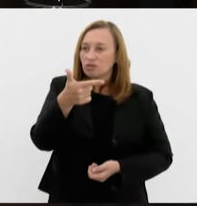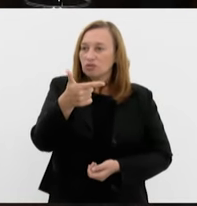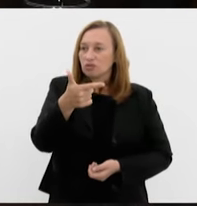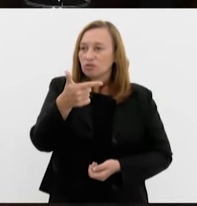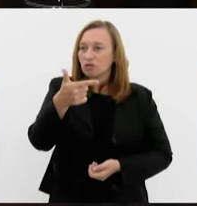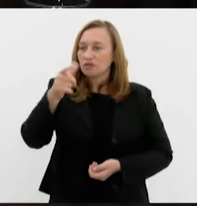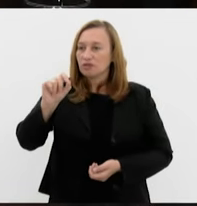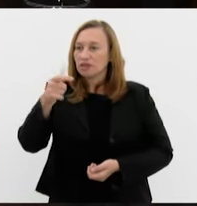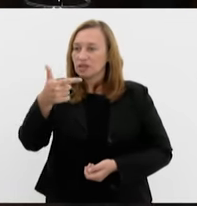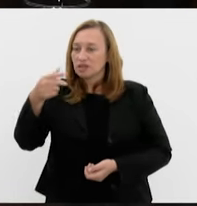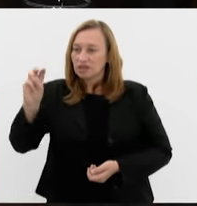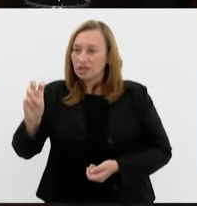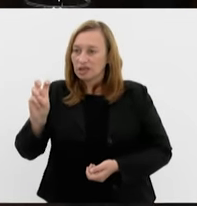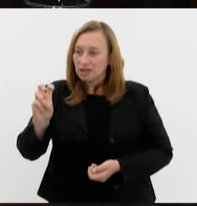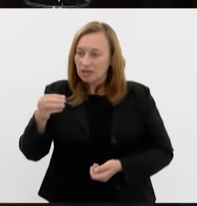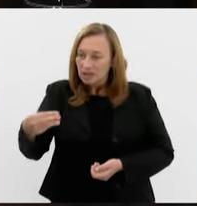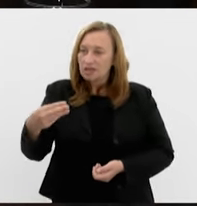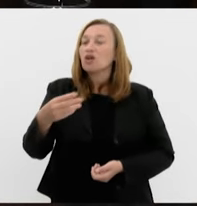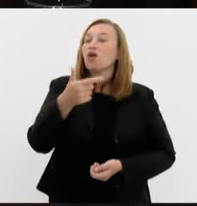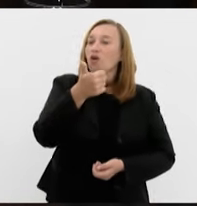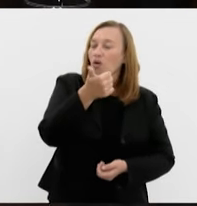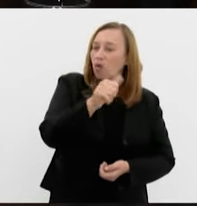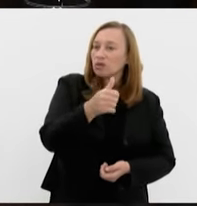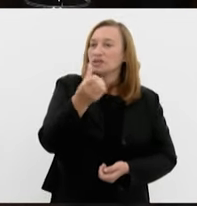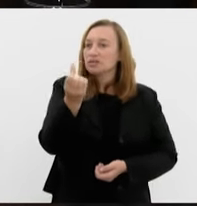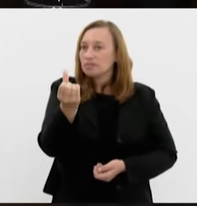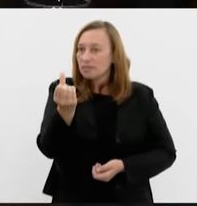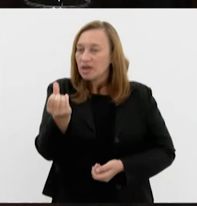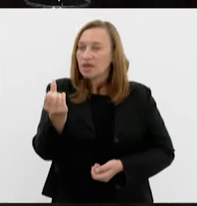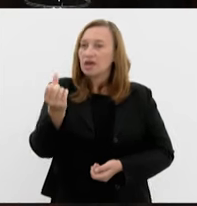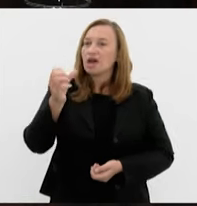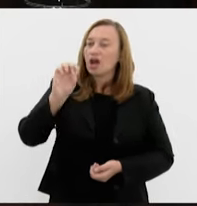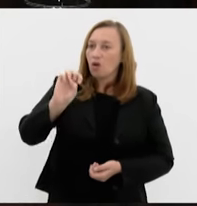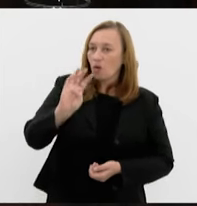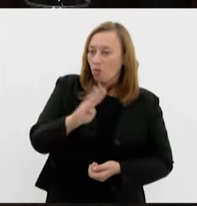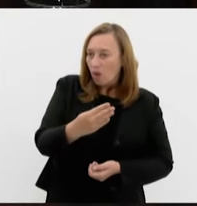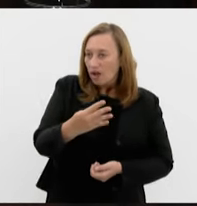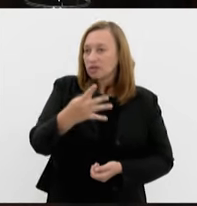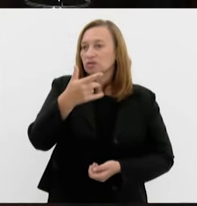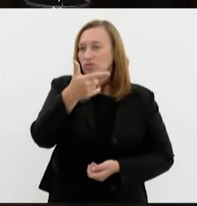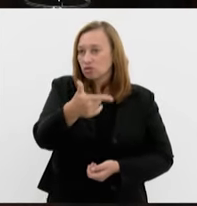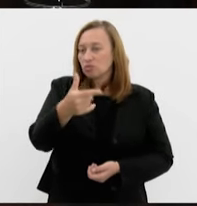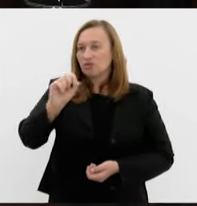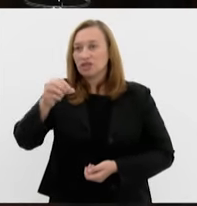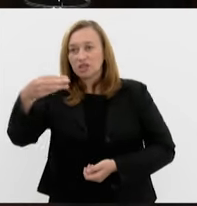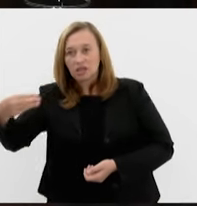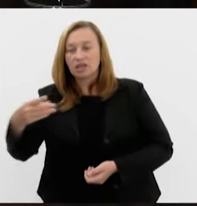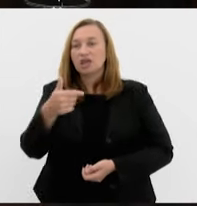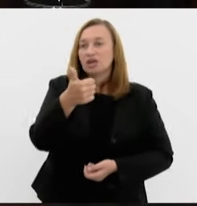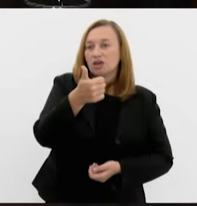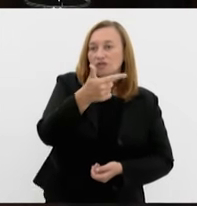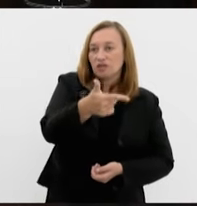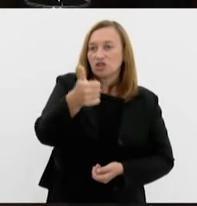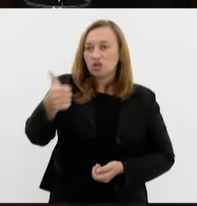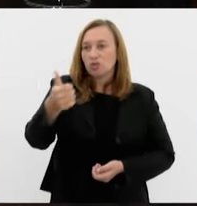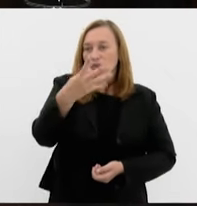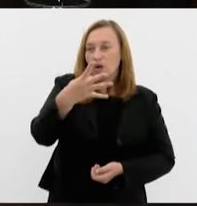255/2022 1164 de2022 2140 de2022